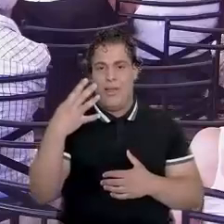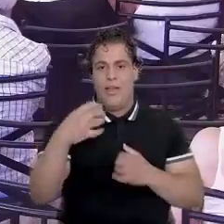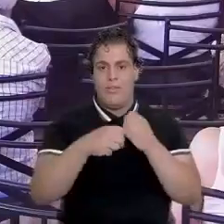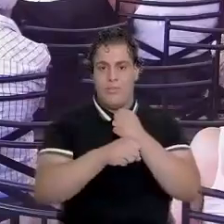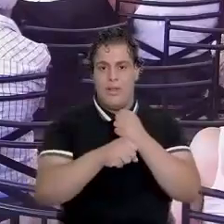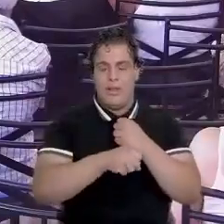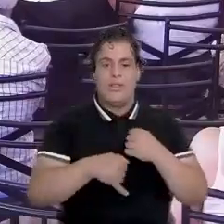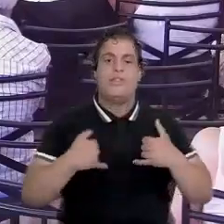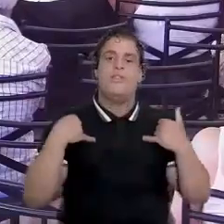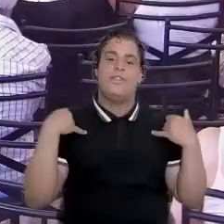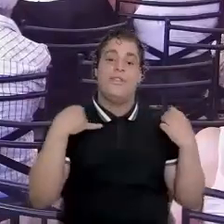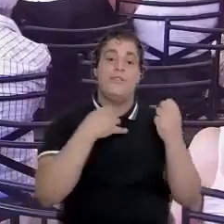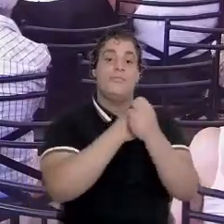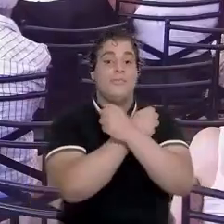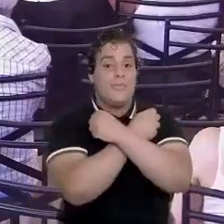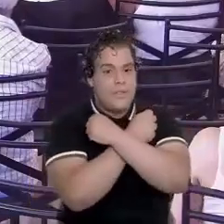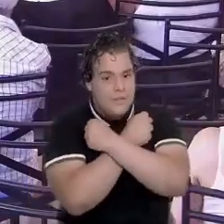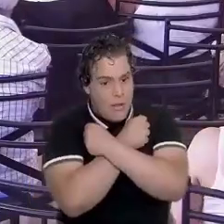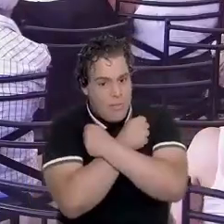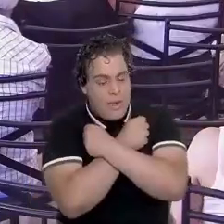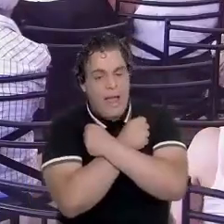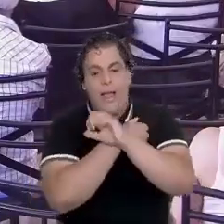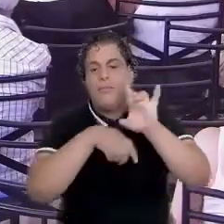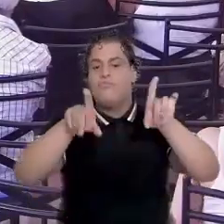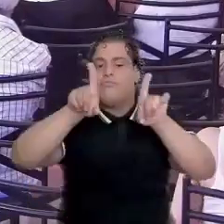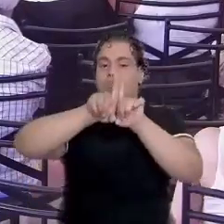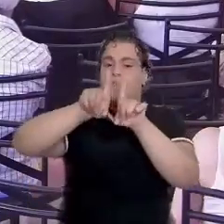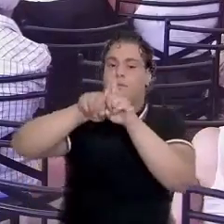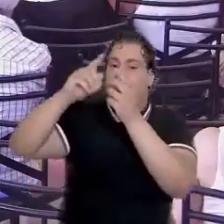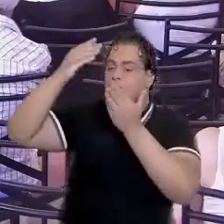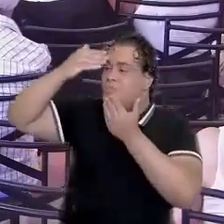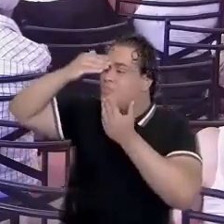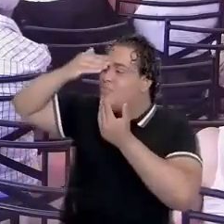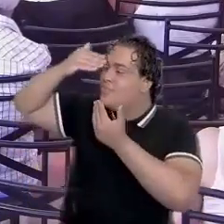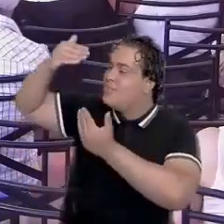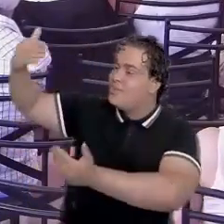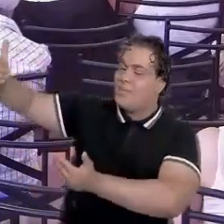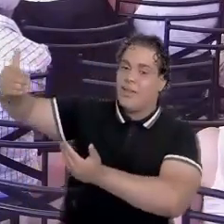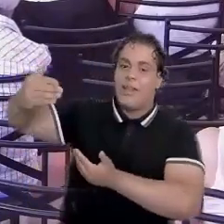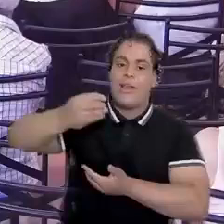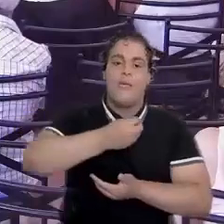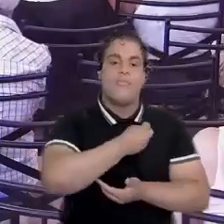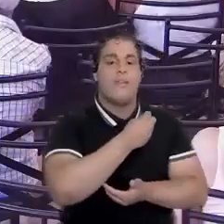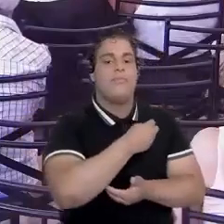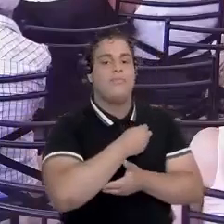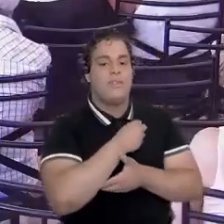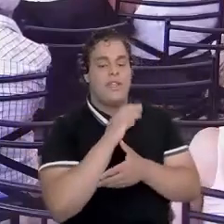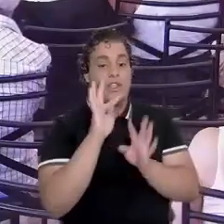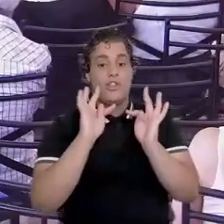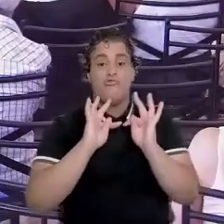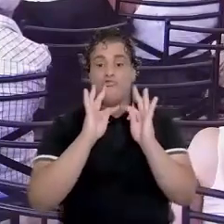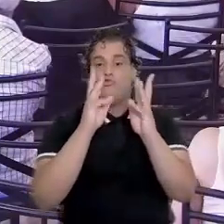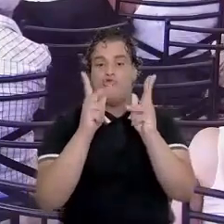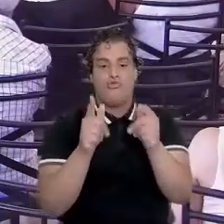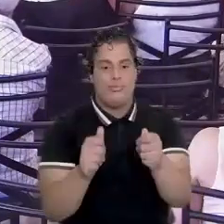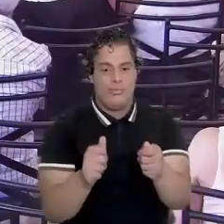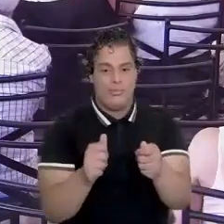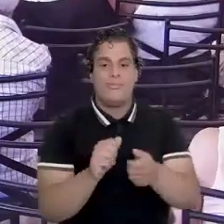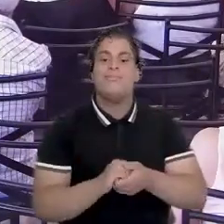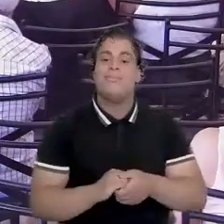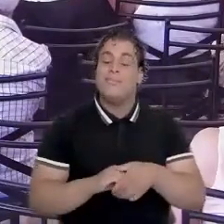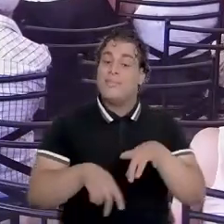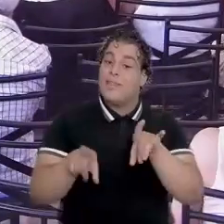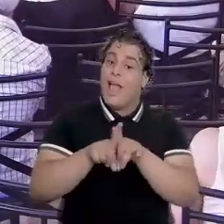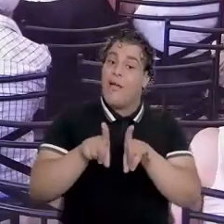Um abraço e também muito obrigada pela presença de todos. Também